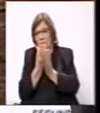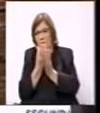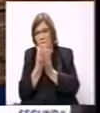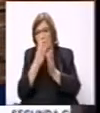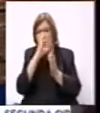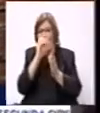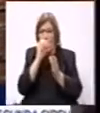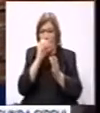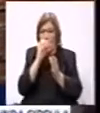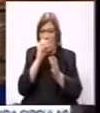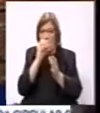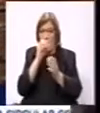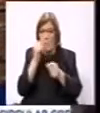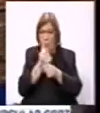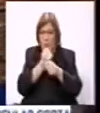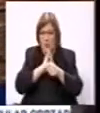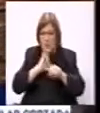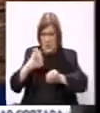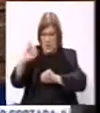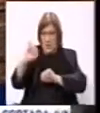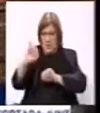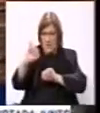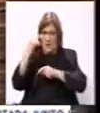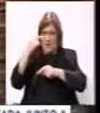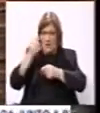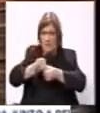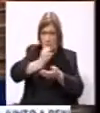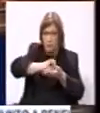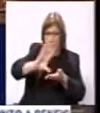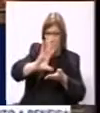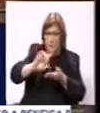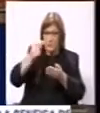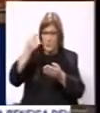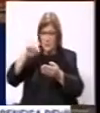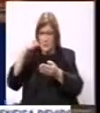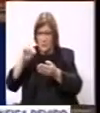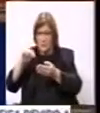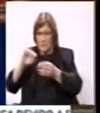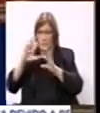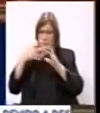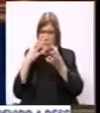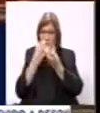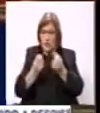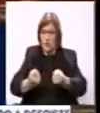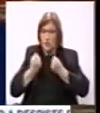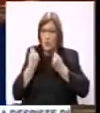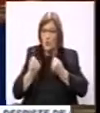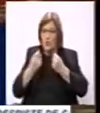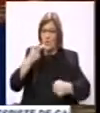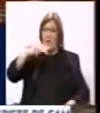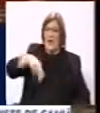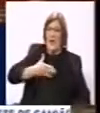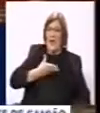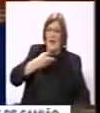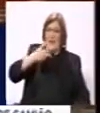copa que são sua concretamente essa já foi foi lançado e então nem as minhas forças ao andré barros